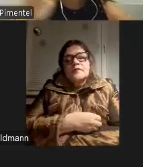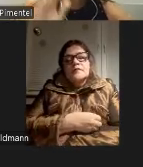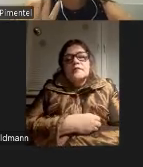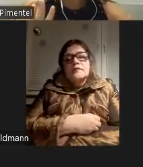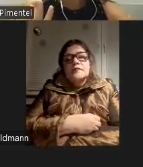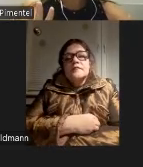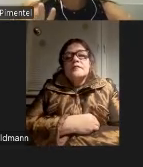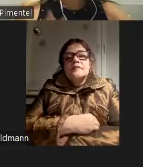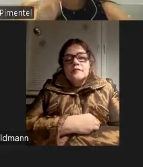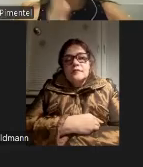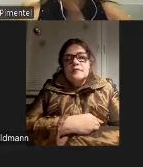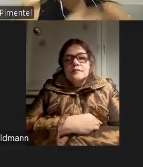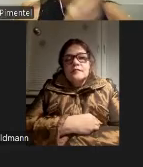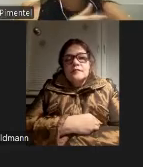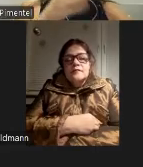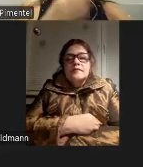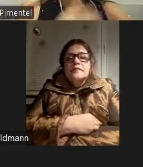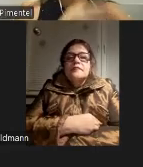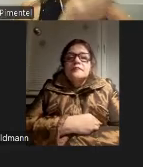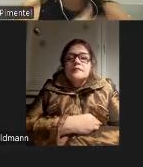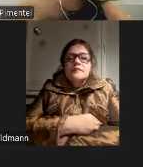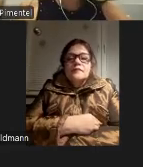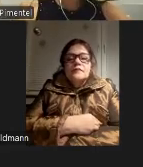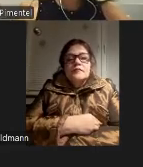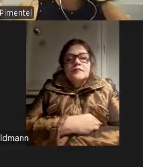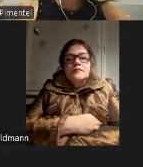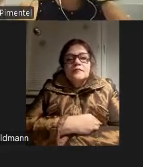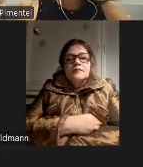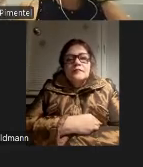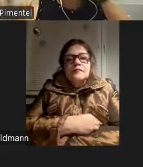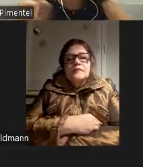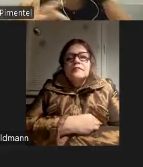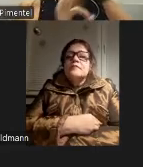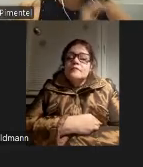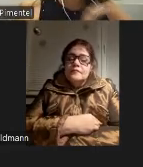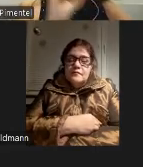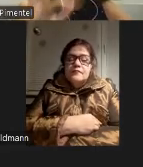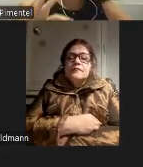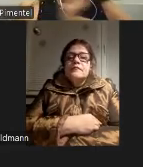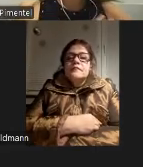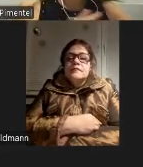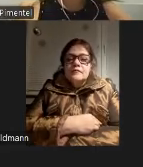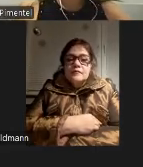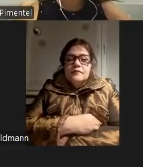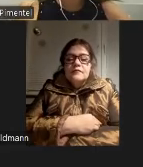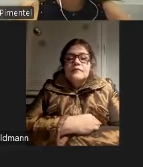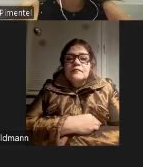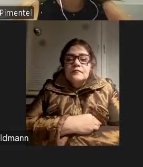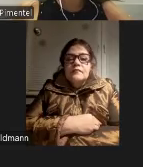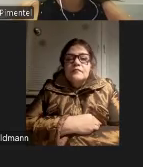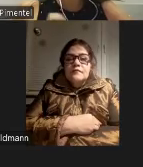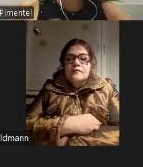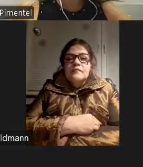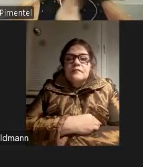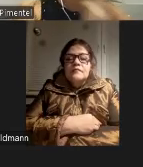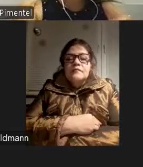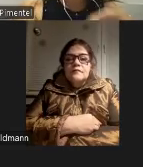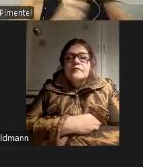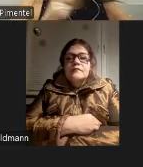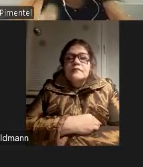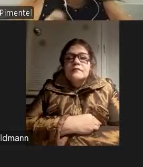É a adenosina agindo, é a adenosina que a gente acumulou durante o dia. É a moeda do sono que a gente compra durante o dia, né? Então